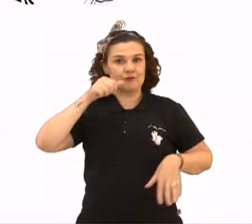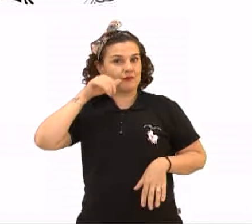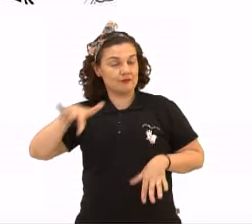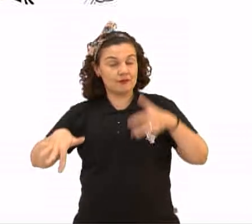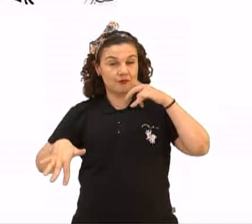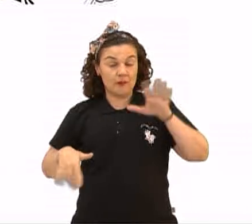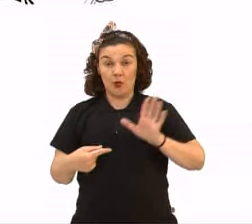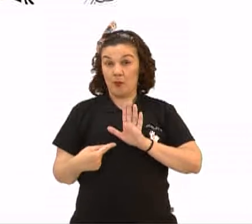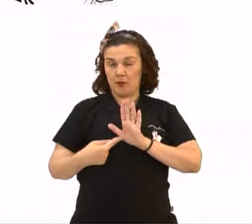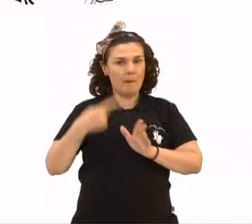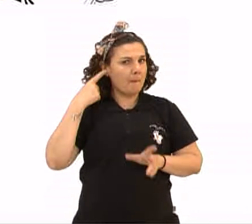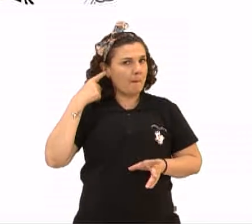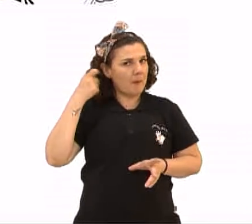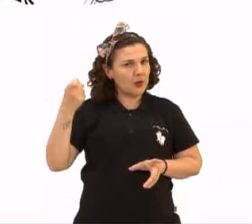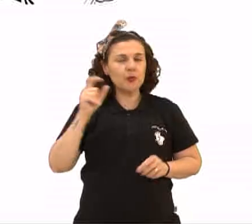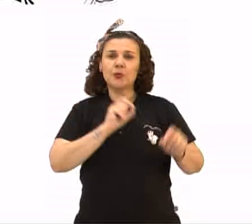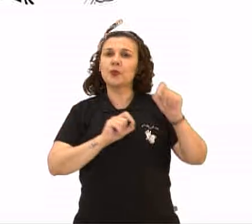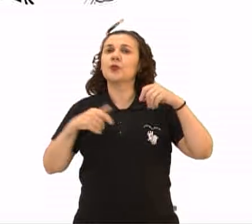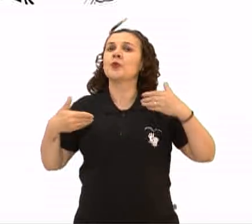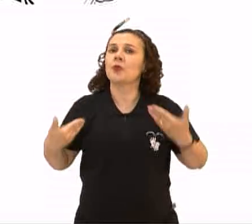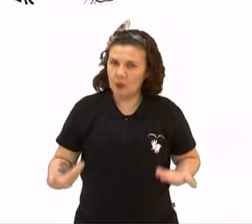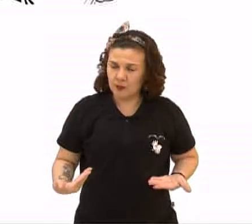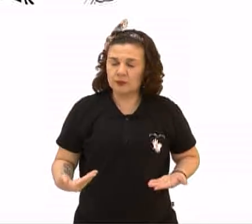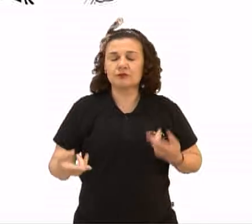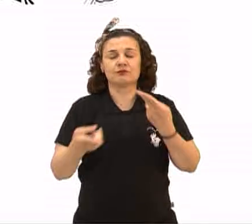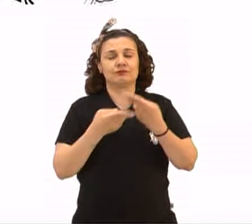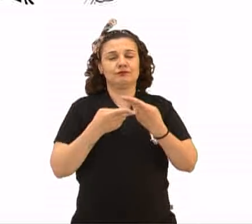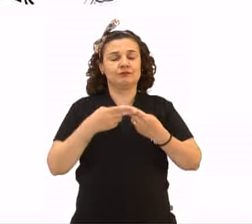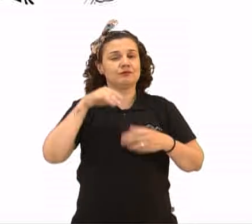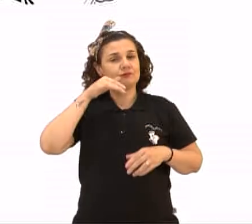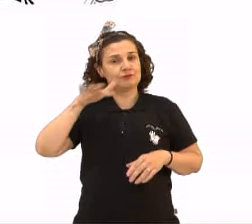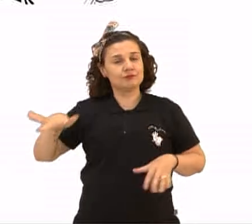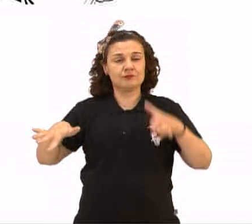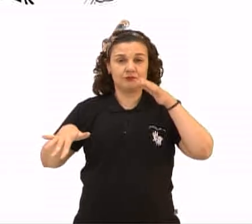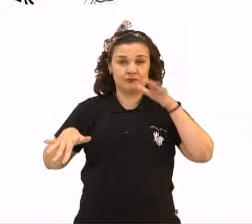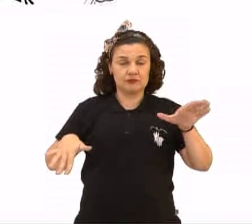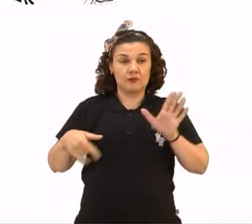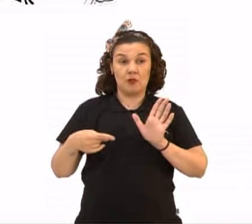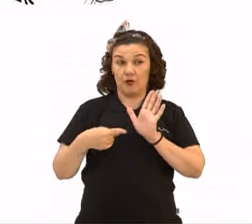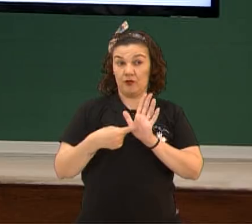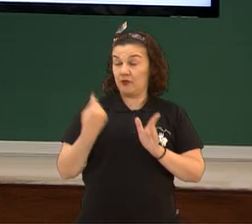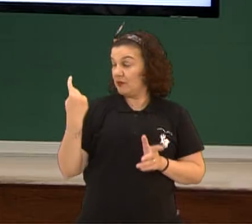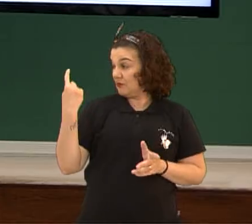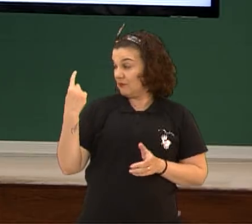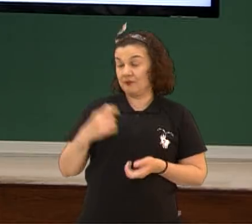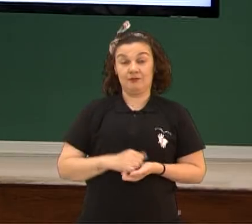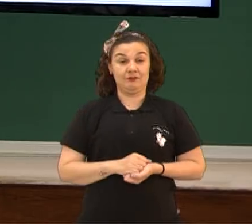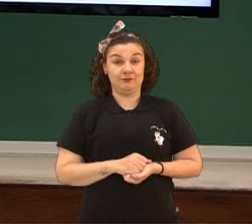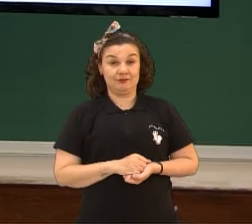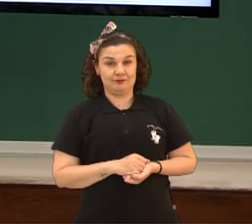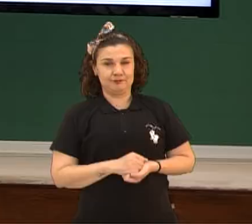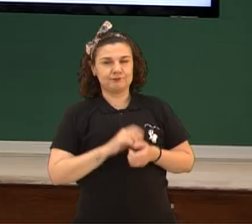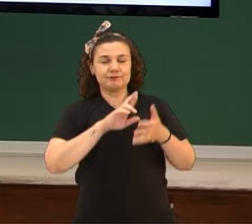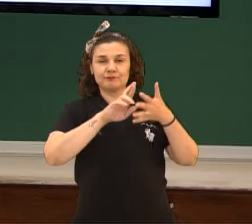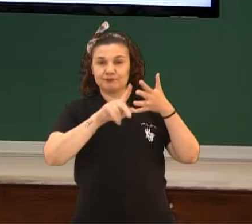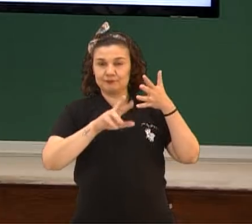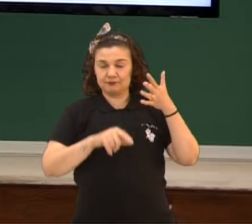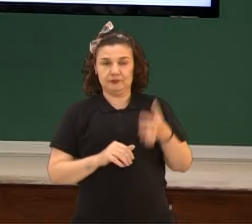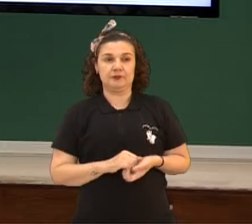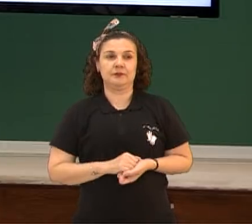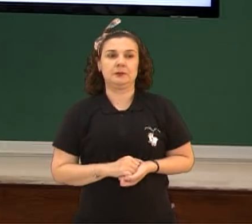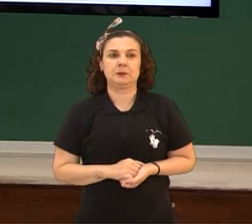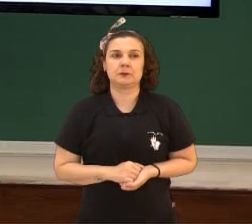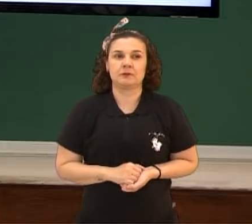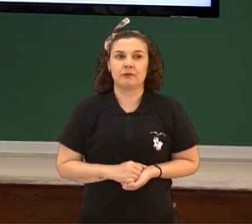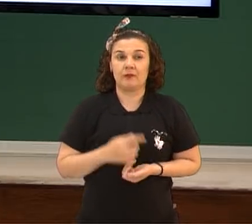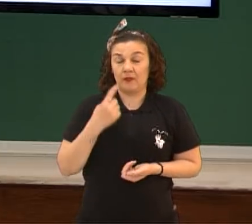para designar um som, né, utiliza-se a onomatopeia. Aí, como vocês podem estar acompanhando nos slides, né, tem vários exemplos de